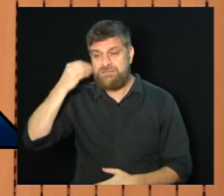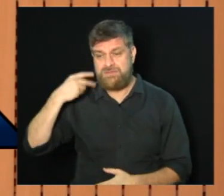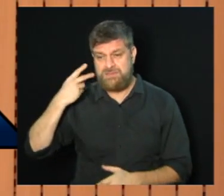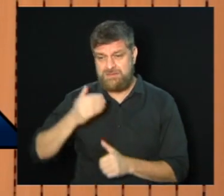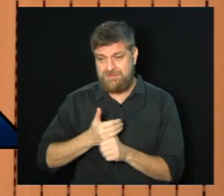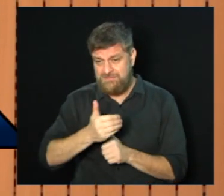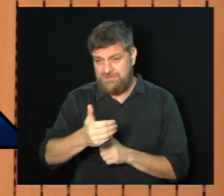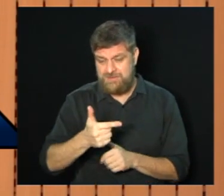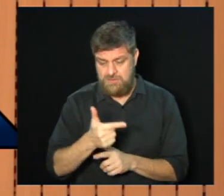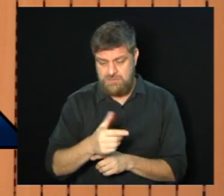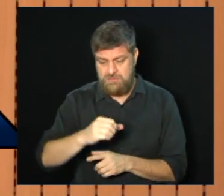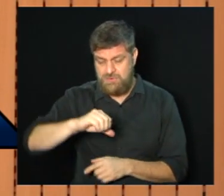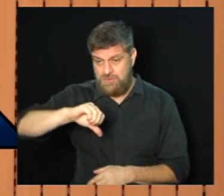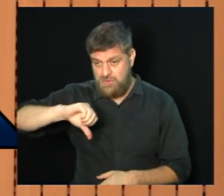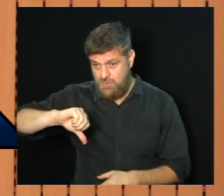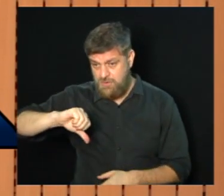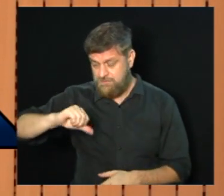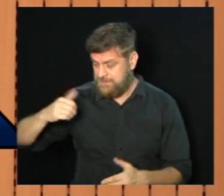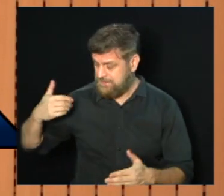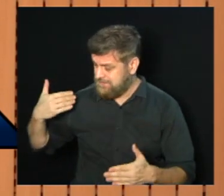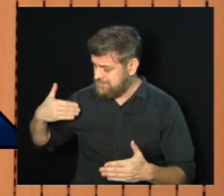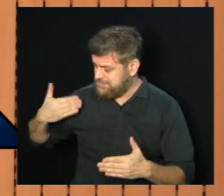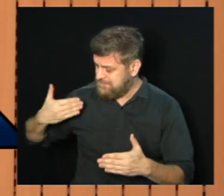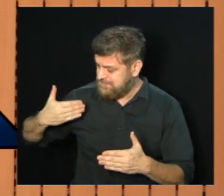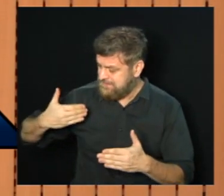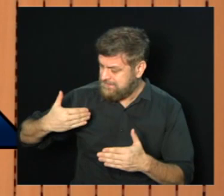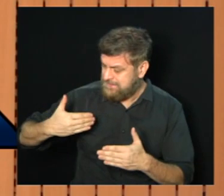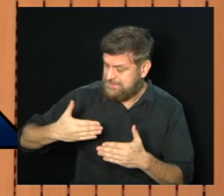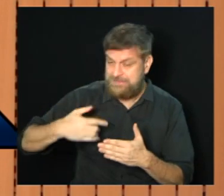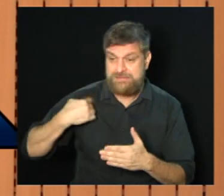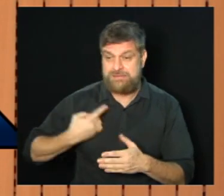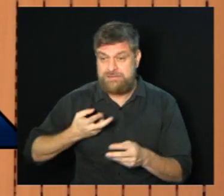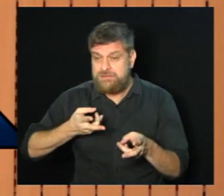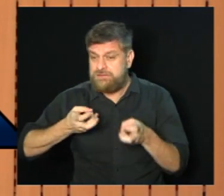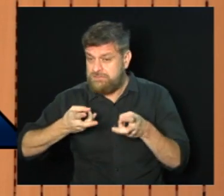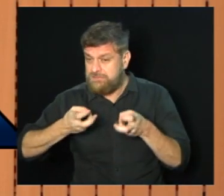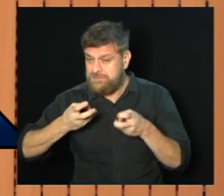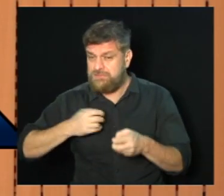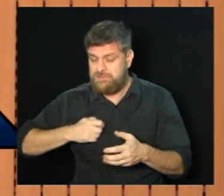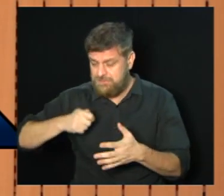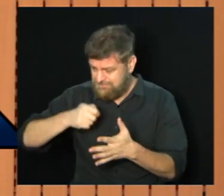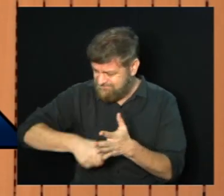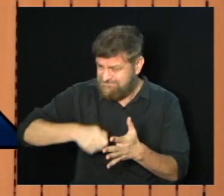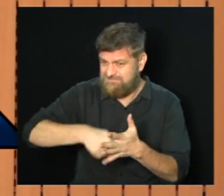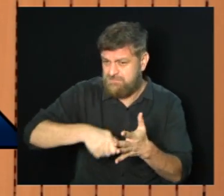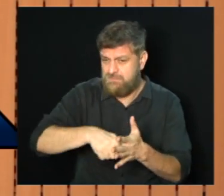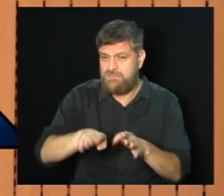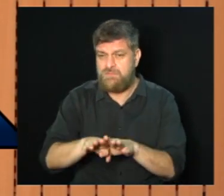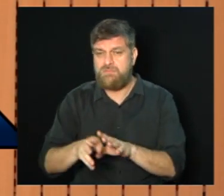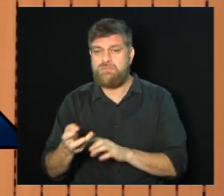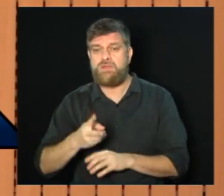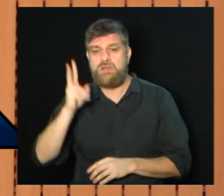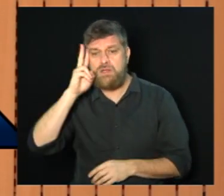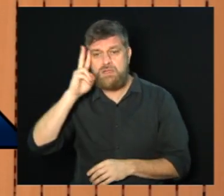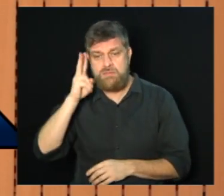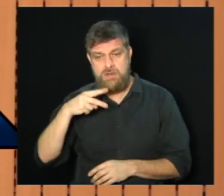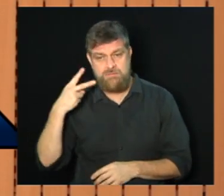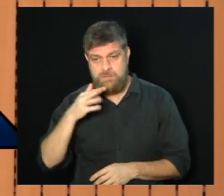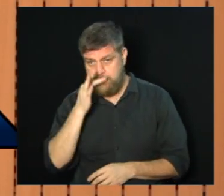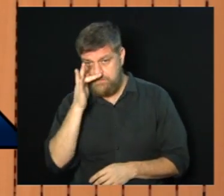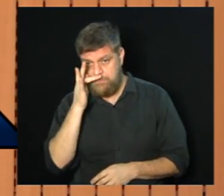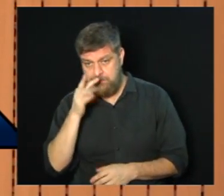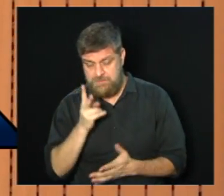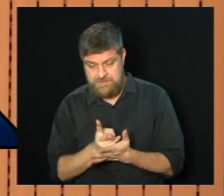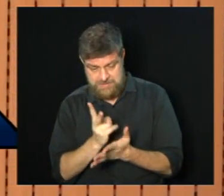desde 2009, eu tenho observado a luta, e aqui eu quero também mencionar o nobre vereador Flores, que sempre foi presidente